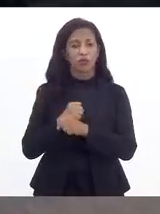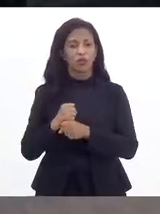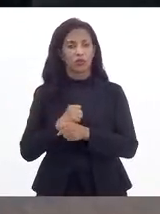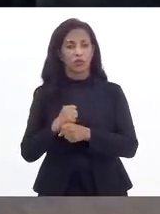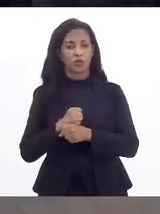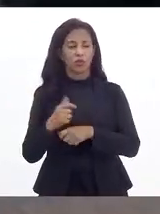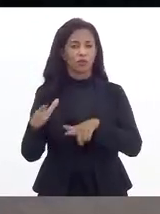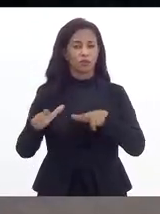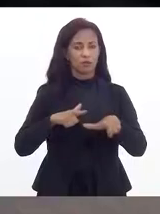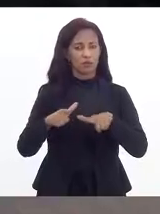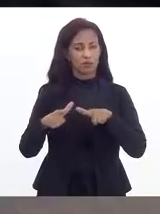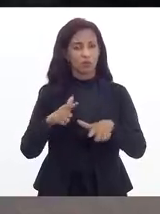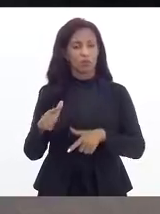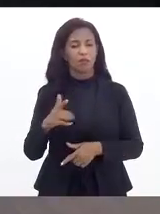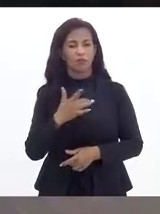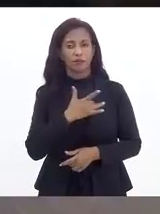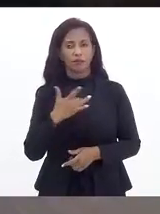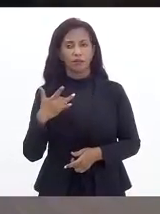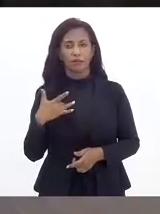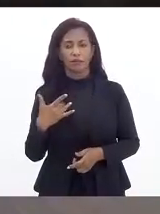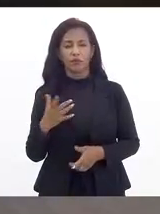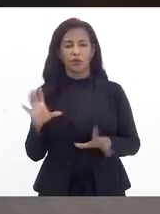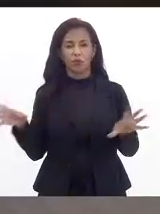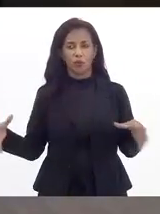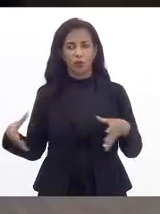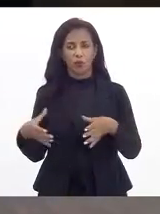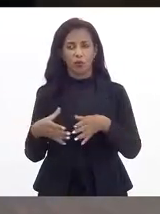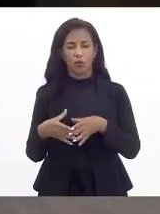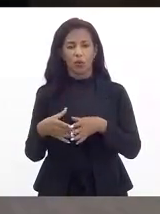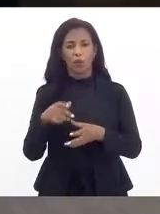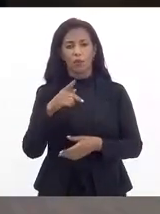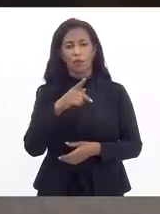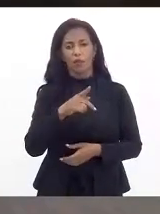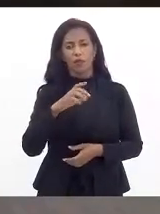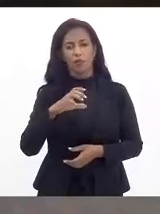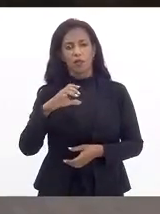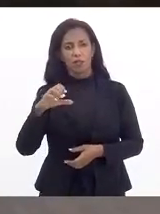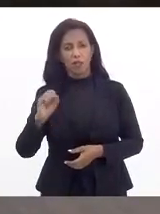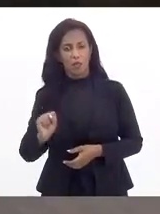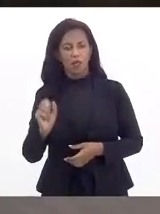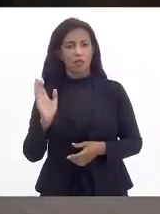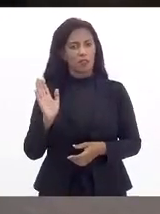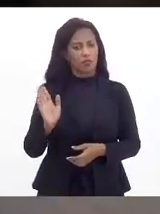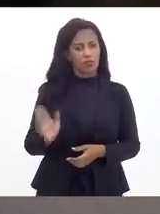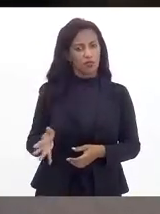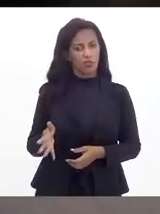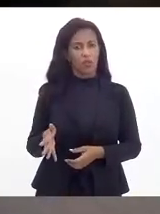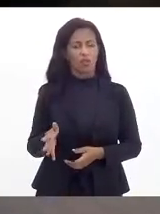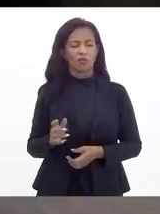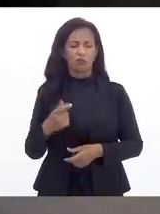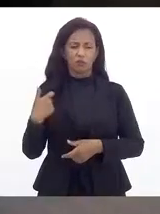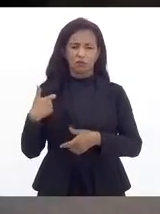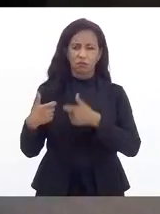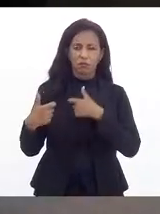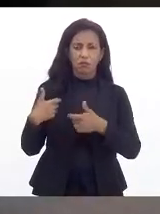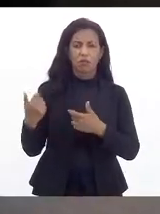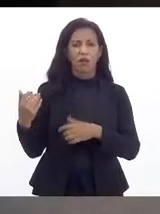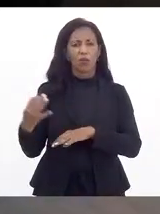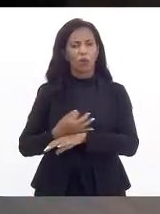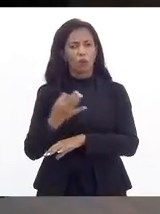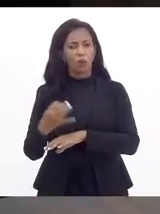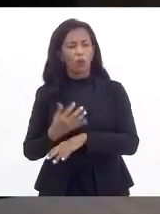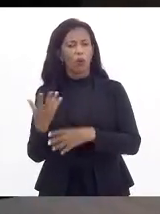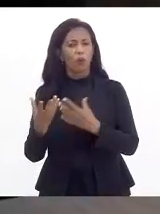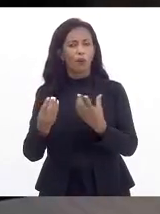dos trabalhadores e trabalhadoras da saúde. O coletivo PCCS já, o movimento PCCS já, lutou muito, perseverou, teve